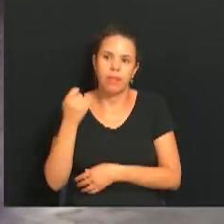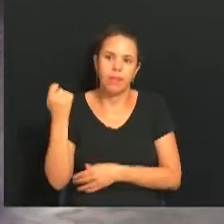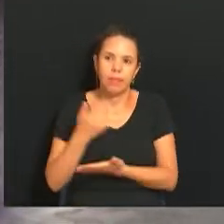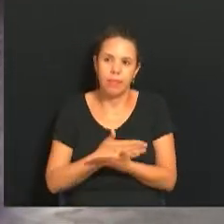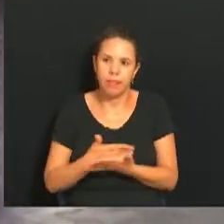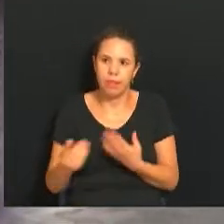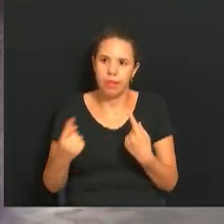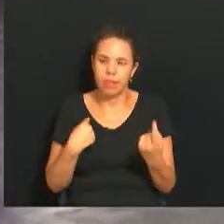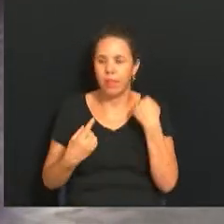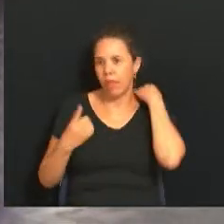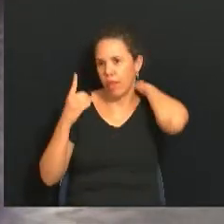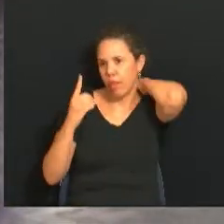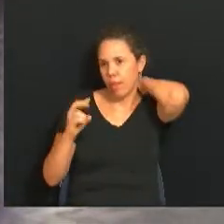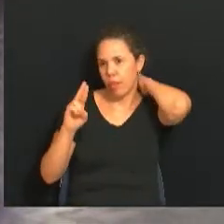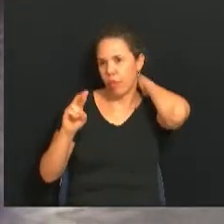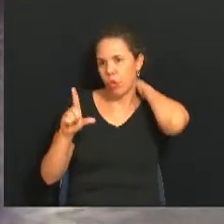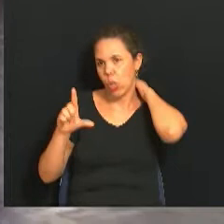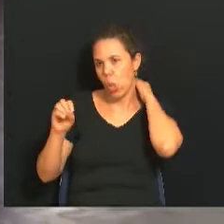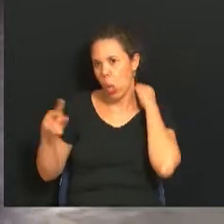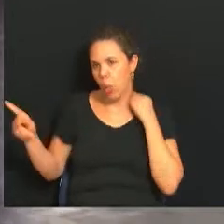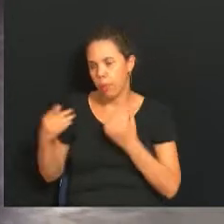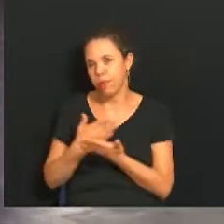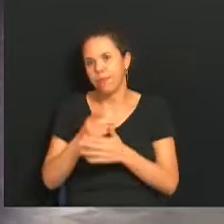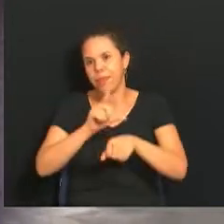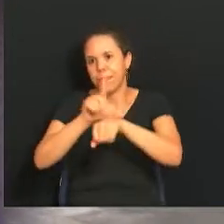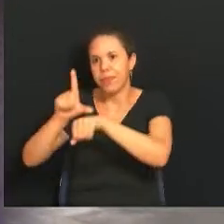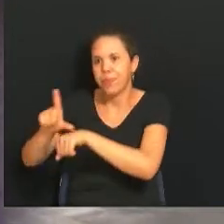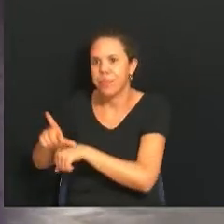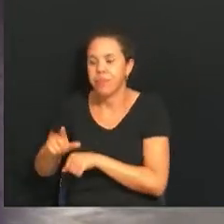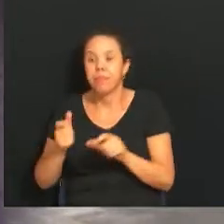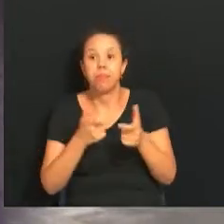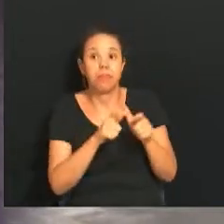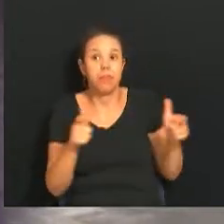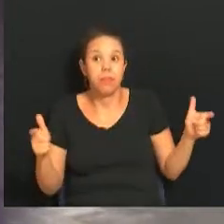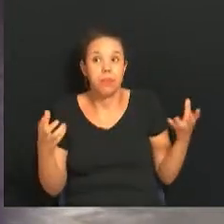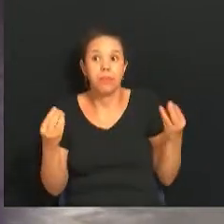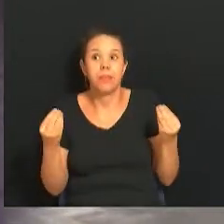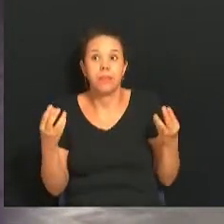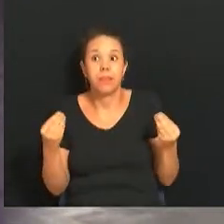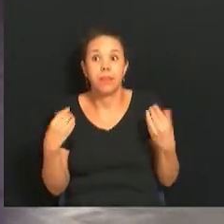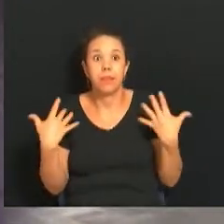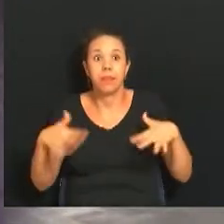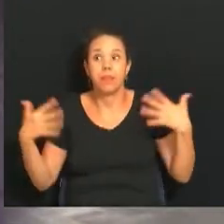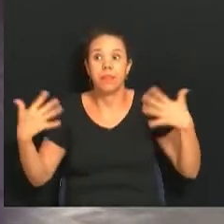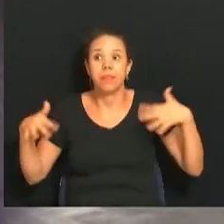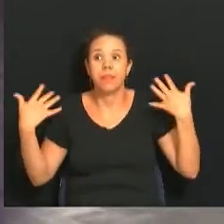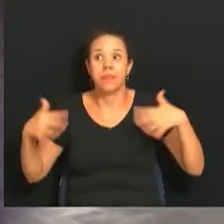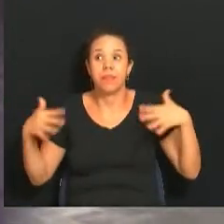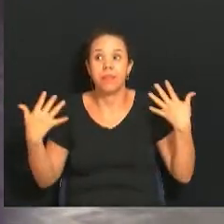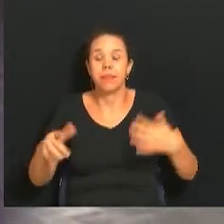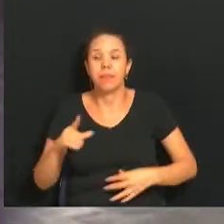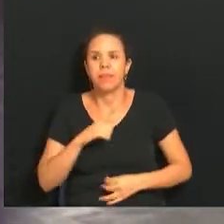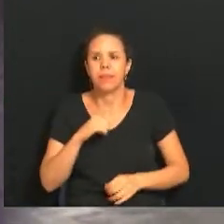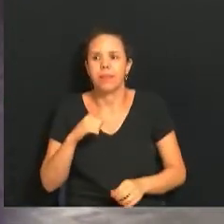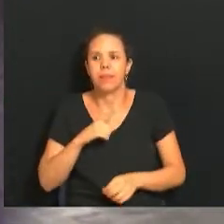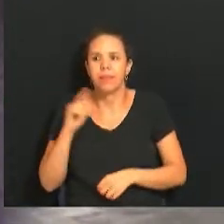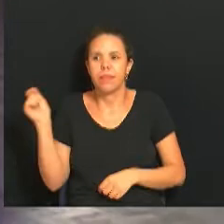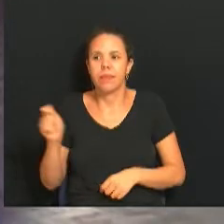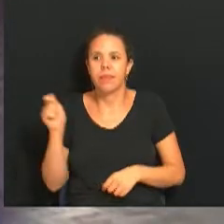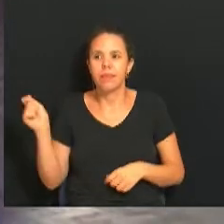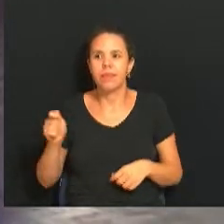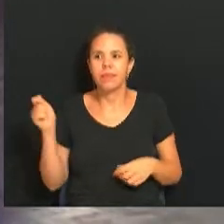Avenida John Boy Dunlop. O comércio aqui está crescendo, é uma barbaridade, e tem também essa